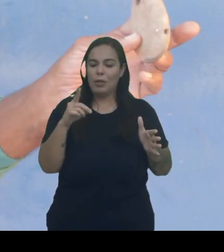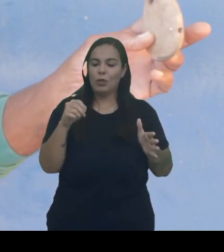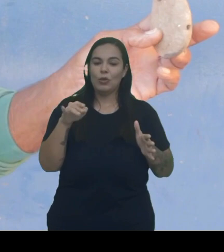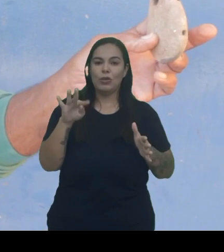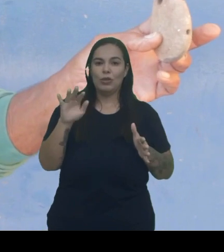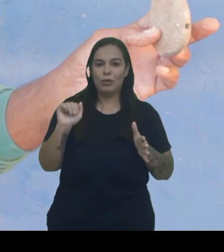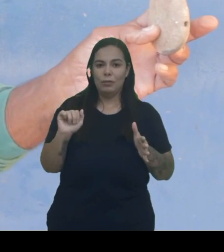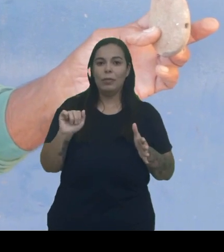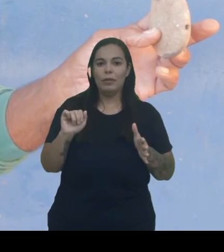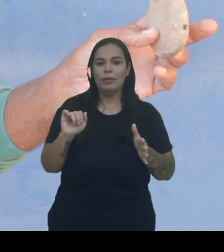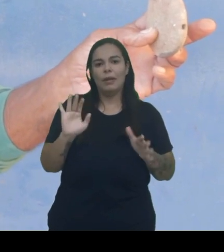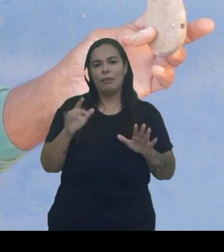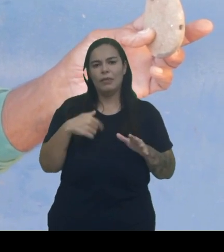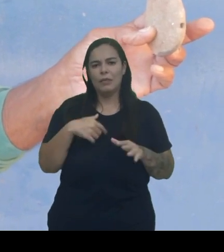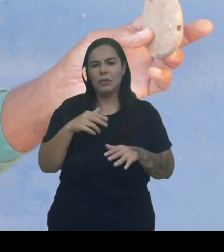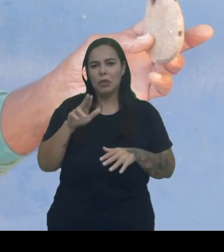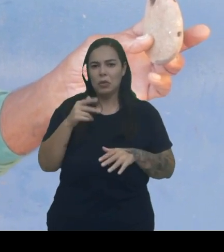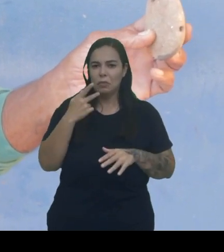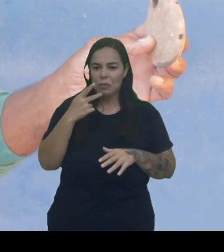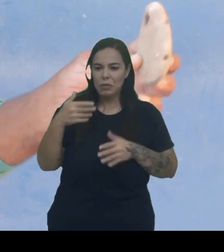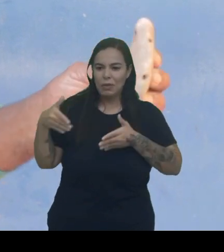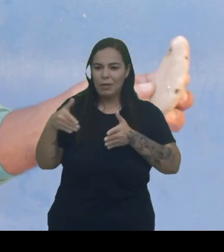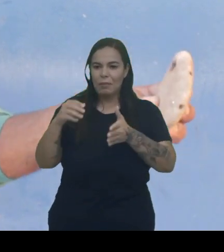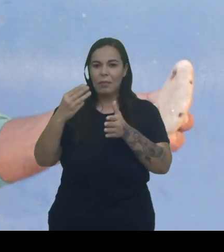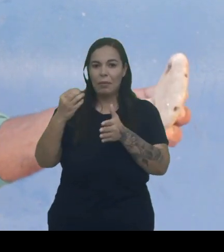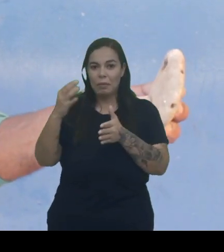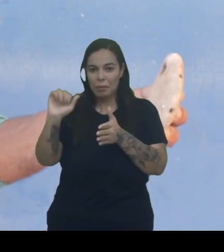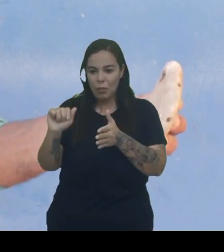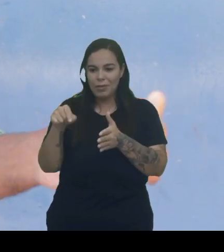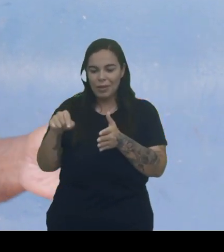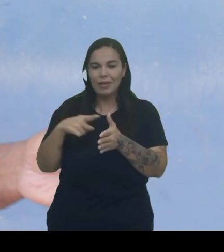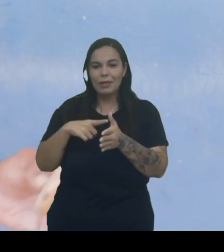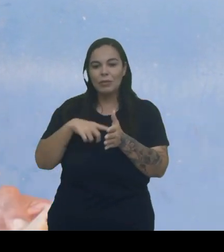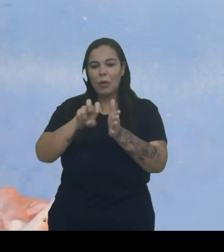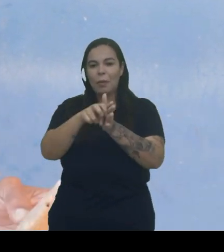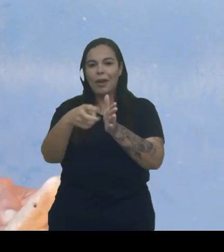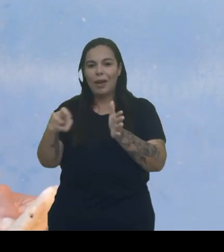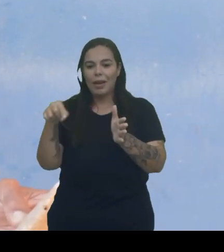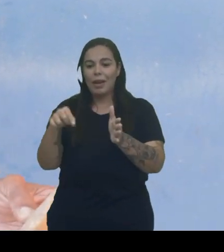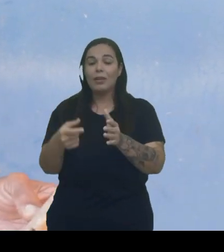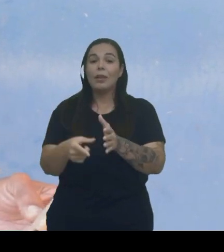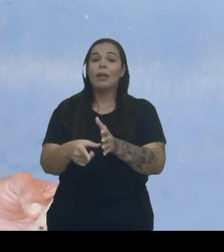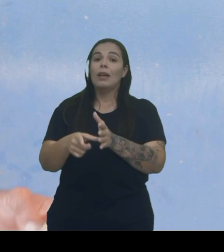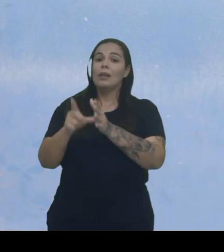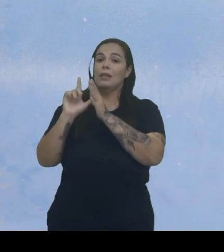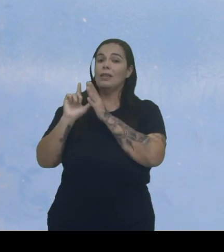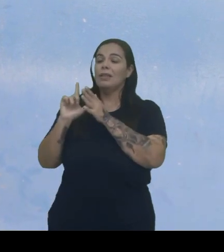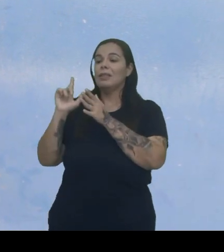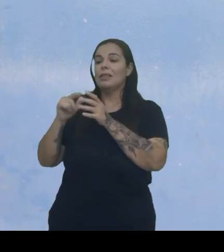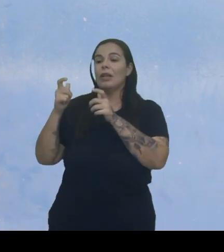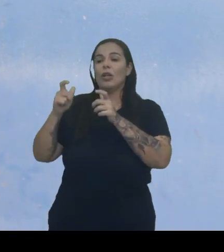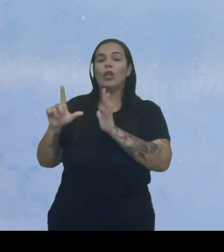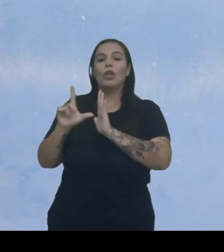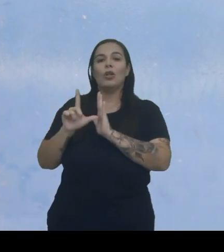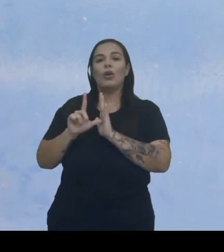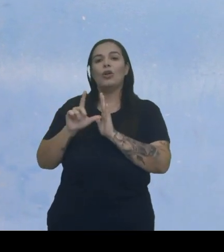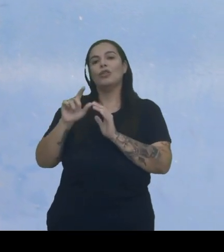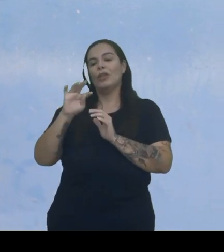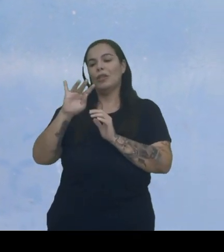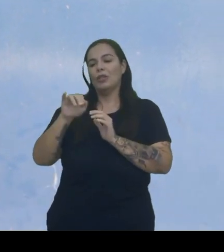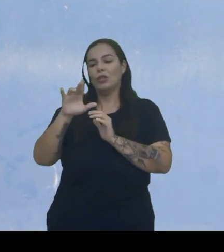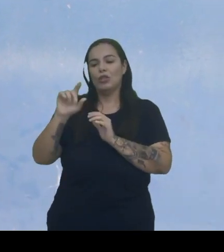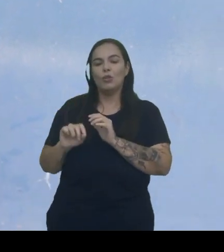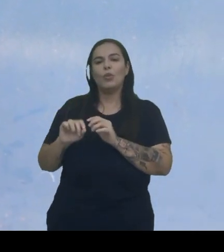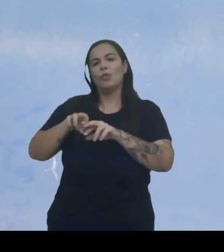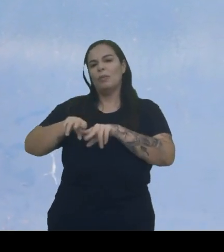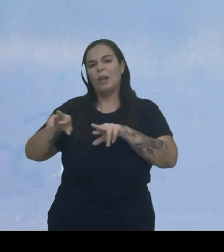pela... Você nunca passou pela Barra das Moças, não? Já. Já, não tem a garagem do Penotiba ali? Ali era uma cerâmica. Aquilo ali fazia tijolo, fazia manilha,